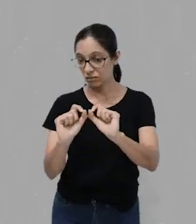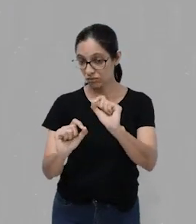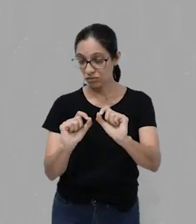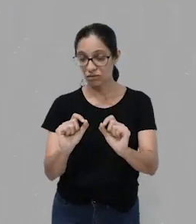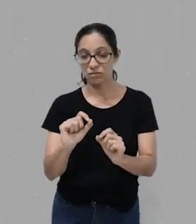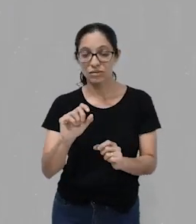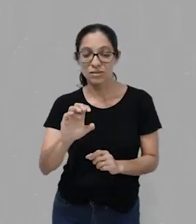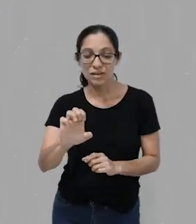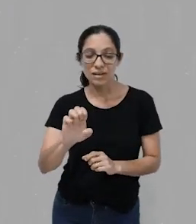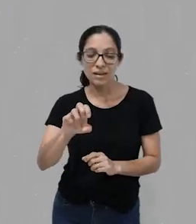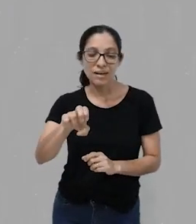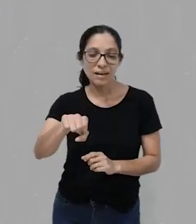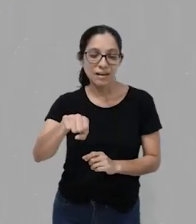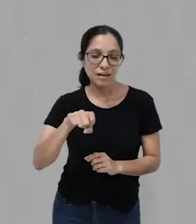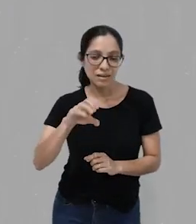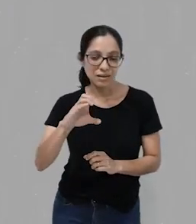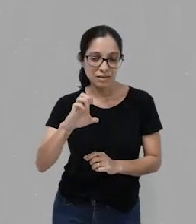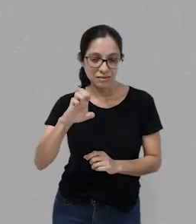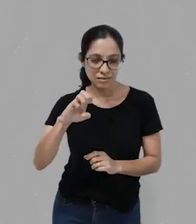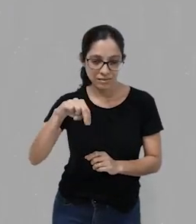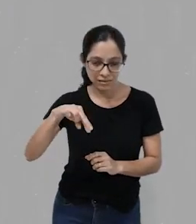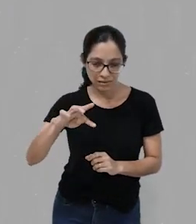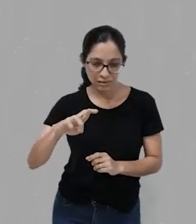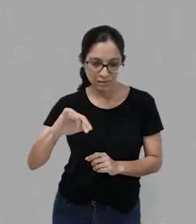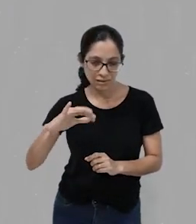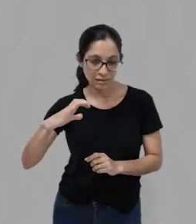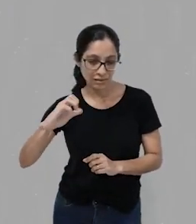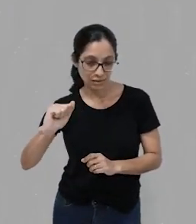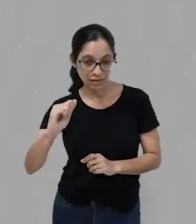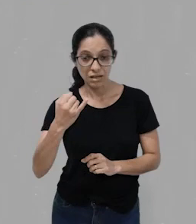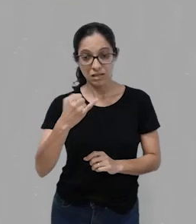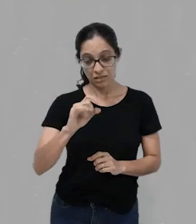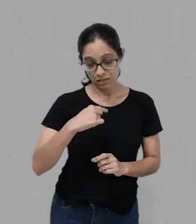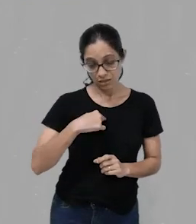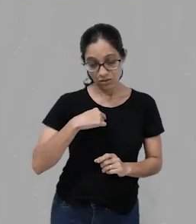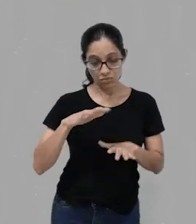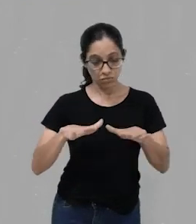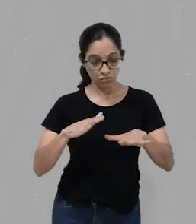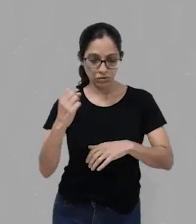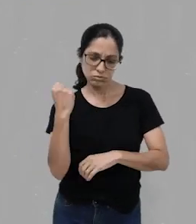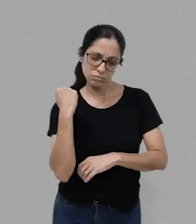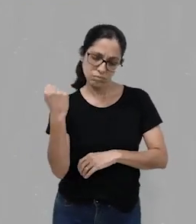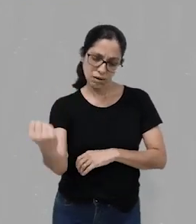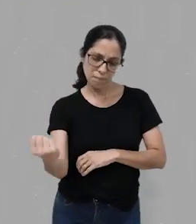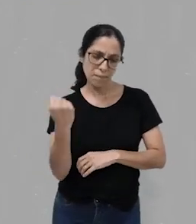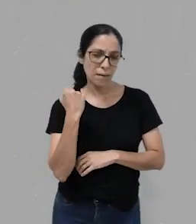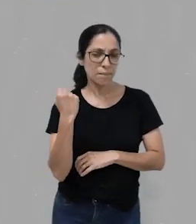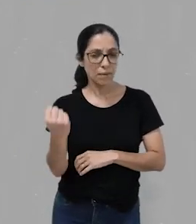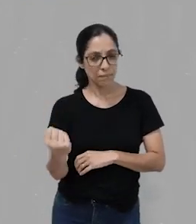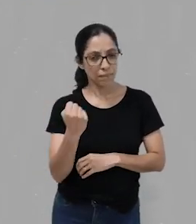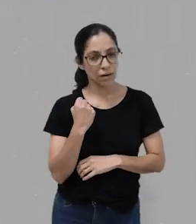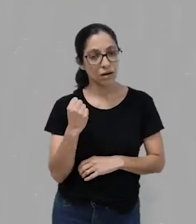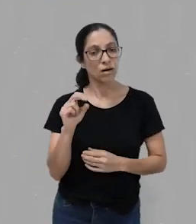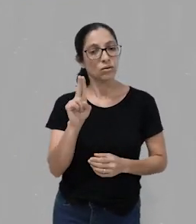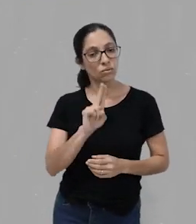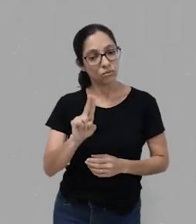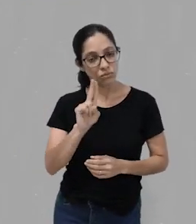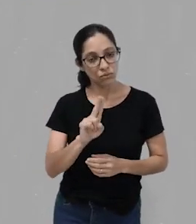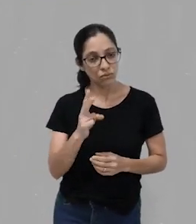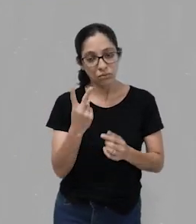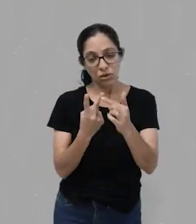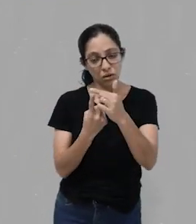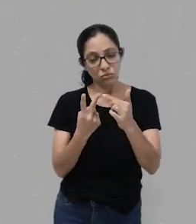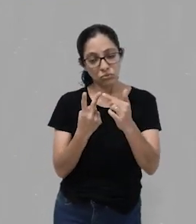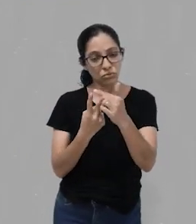excêntrica. Então, tá aqui, ó. Quando eu faço isso repetidas vezes, eu estou trabalhando aqui forma concêntrica, forma excêntrica. Tá